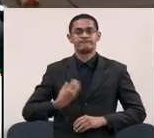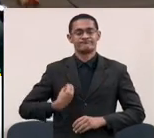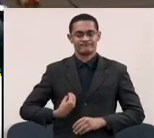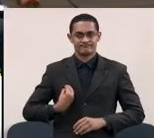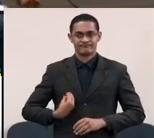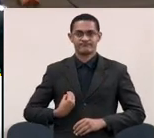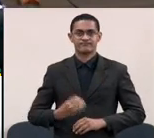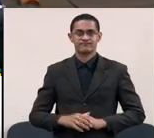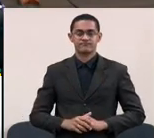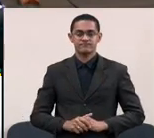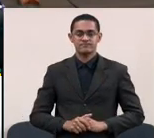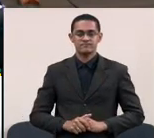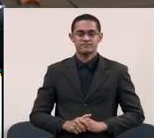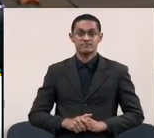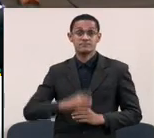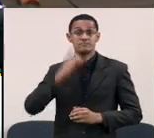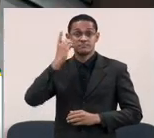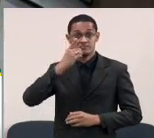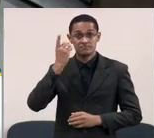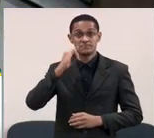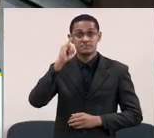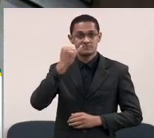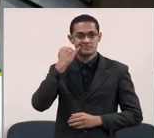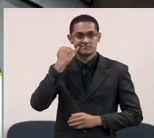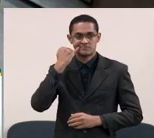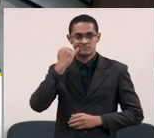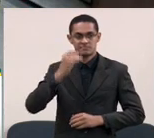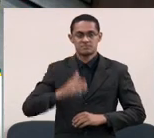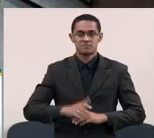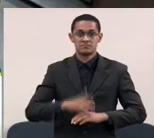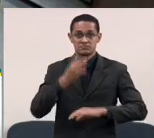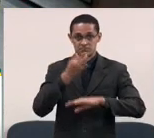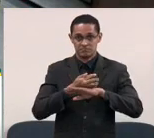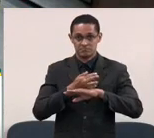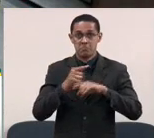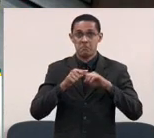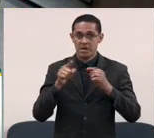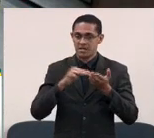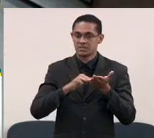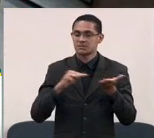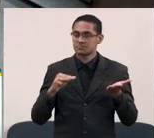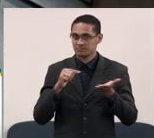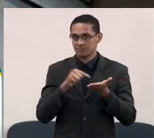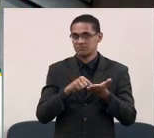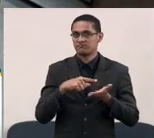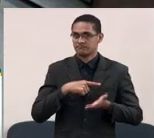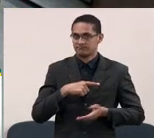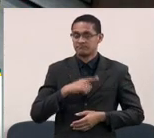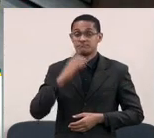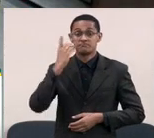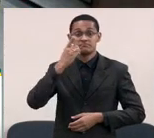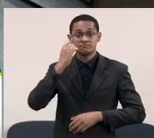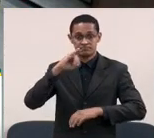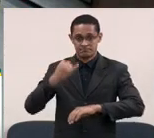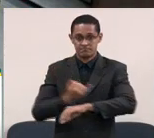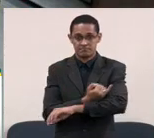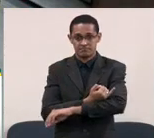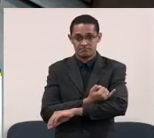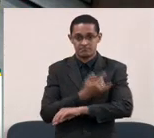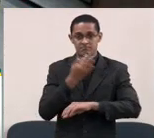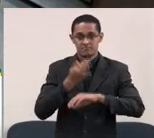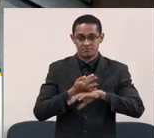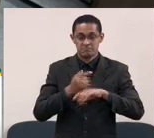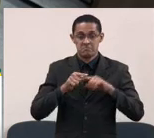Presente. Deputado Jorge Oeiras. Ausência justificada. Deputado Júnior Favacho.